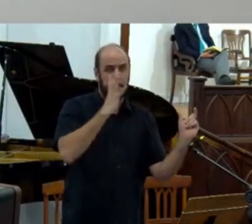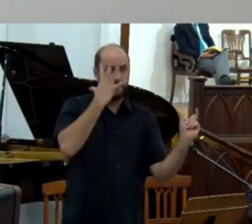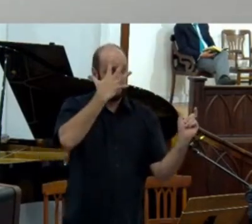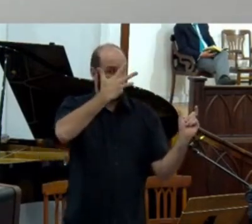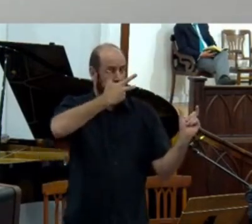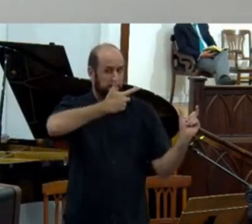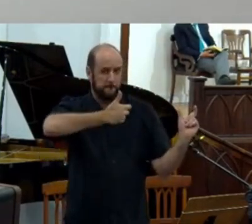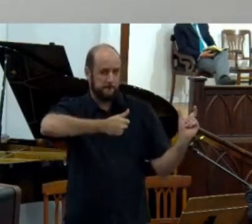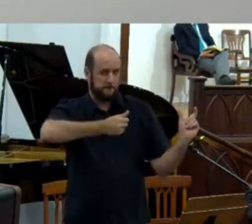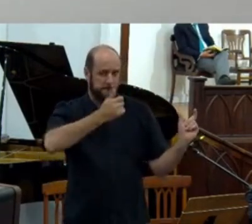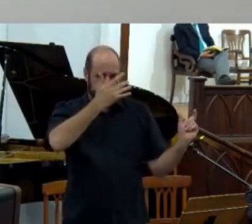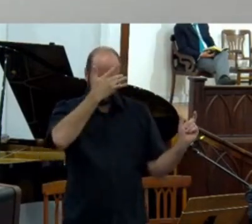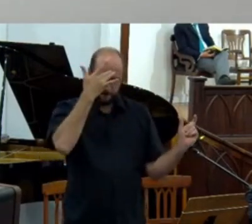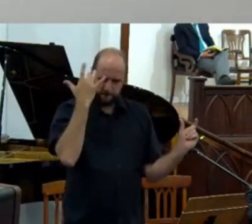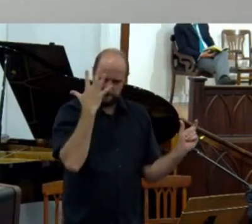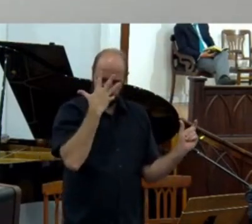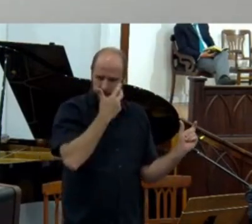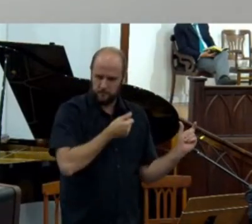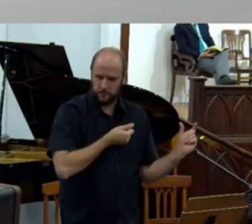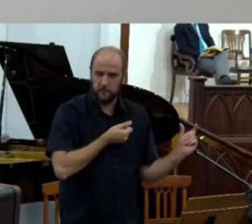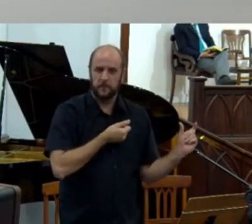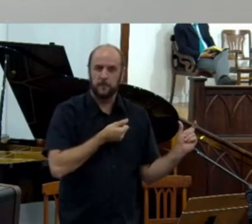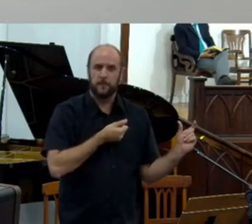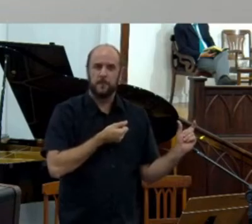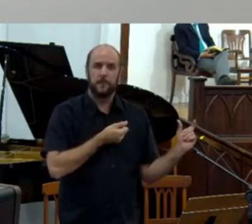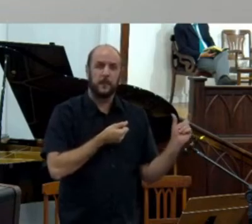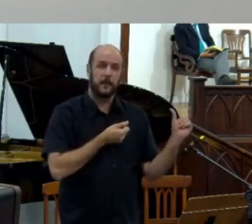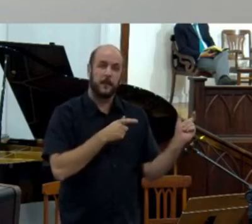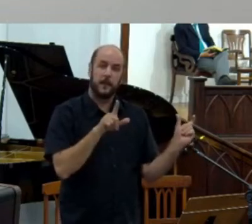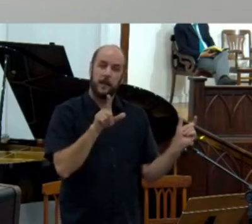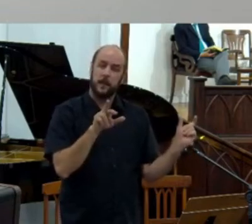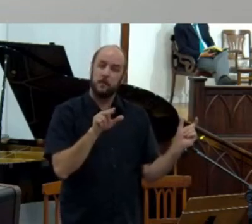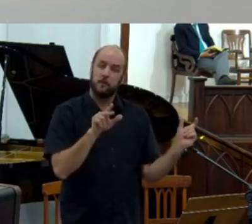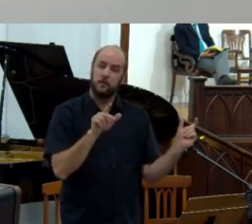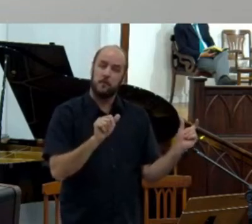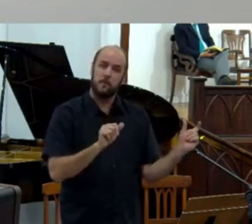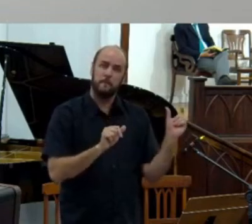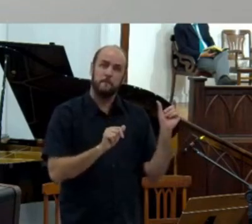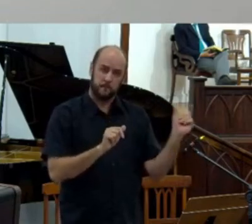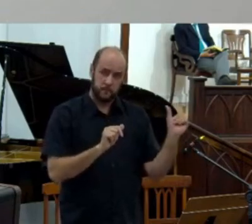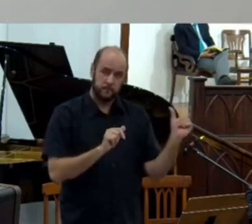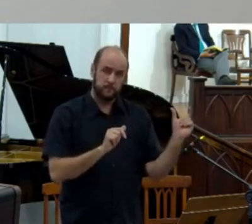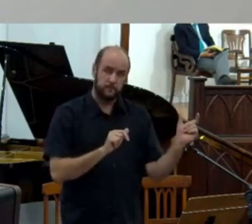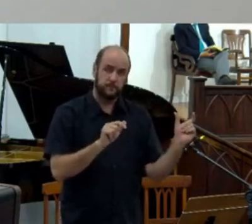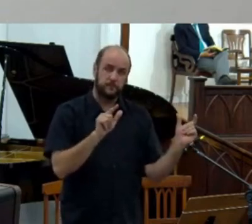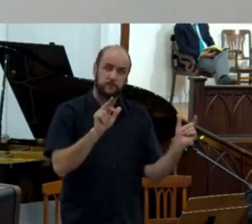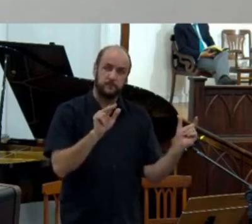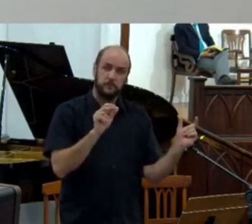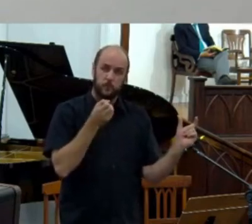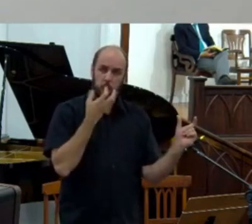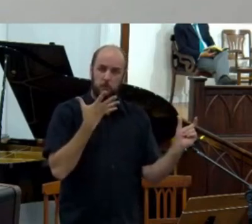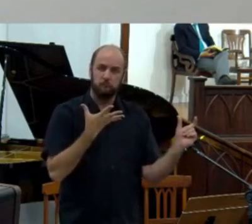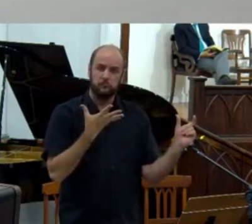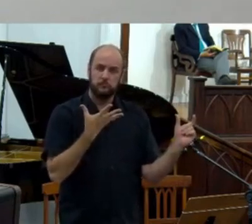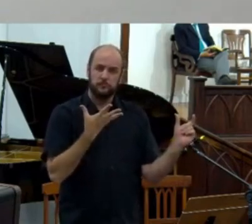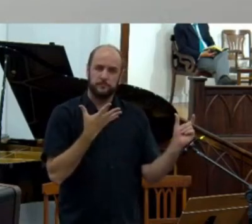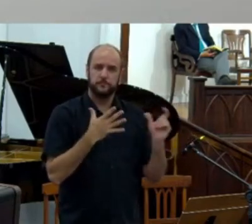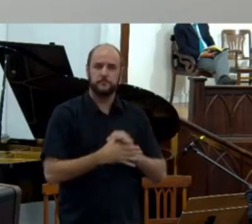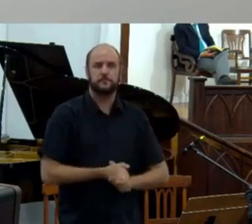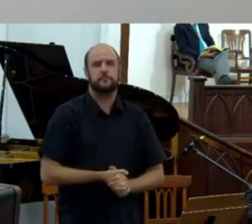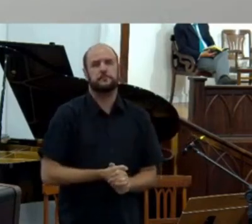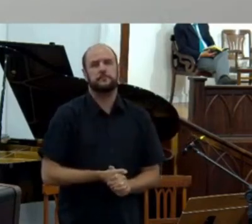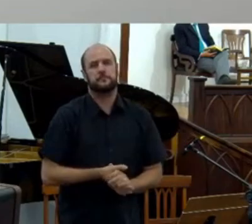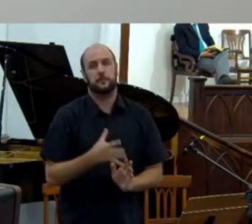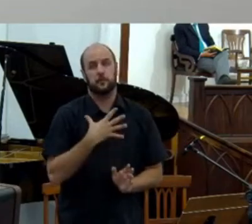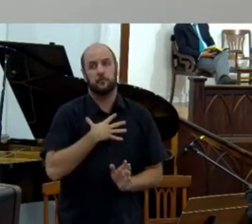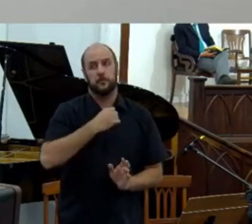que é formoso, alguém que é belo, muitas vezes é a mesma palavra, e nesse caso é a mesma palavra para dizer que é bom. Então os filhos de